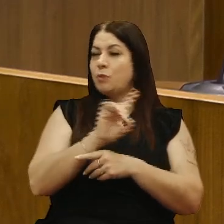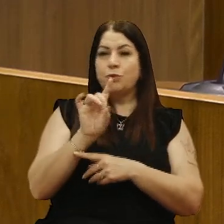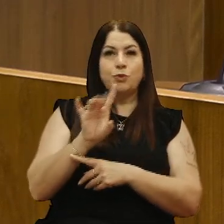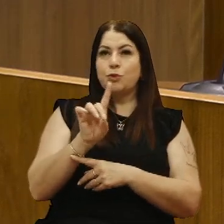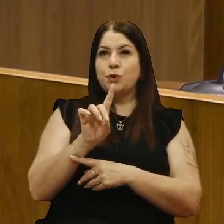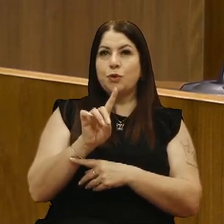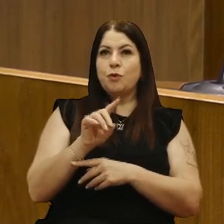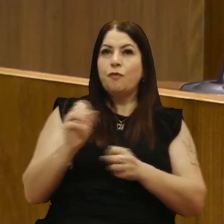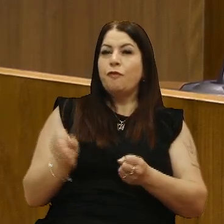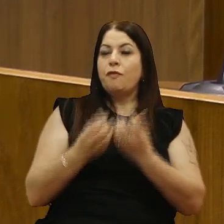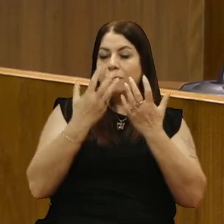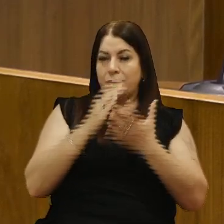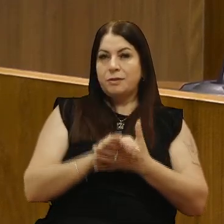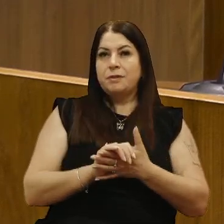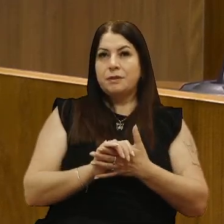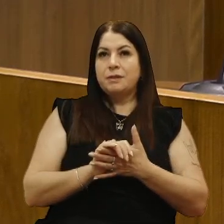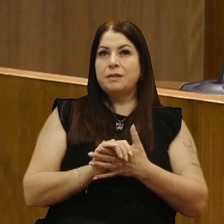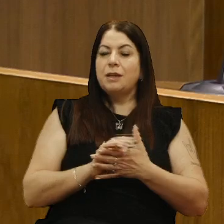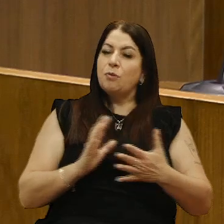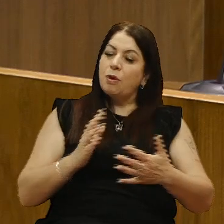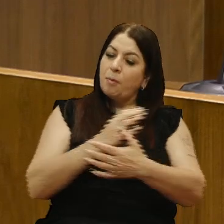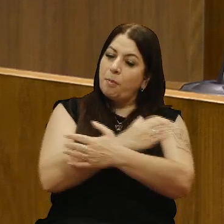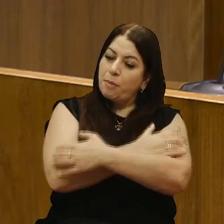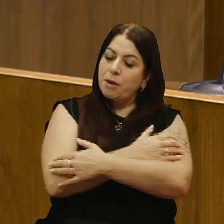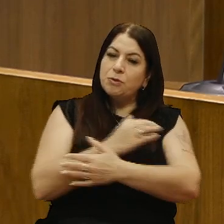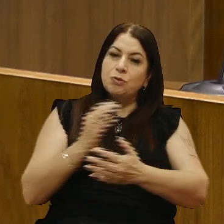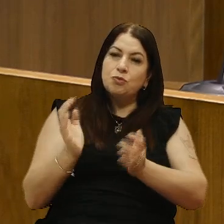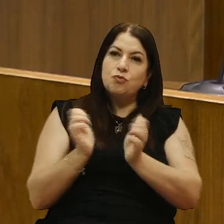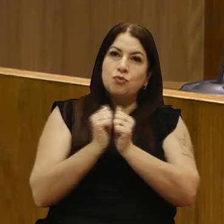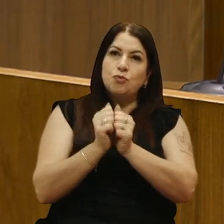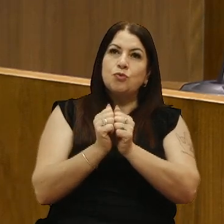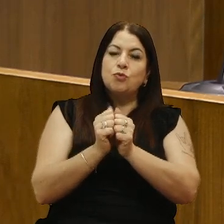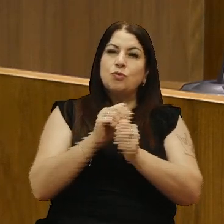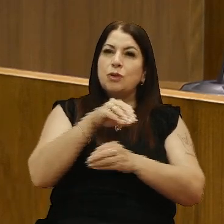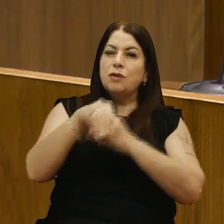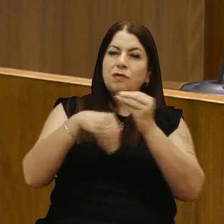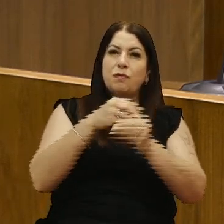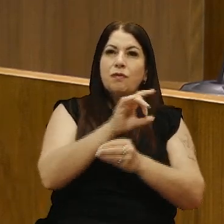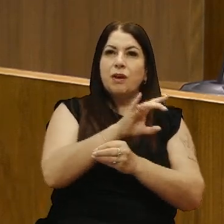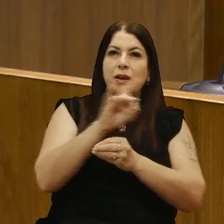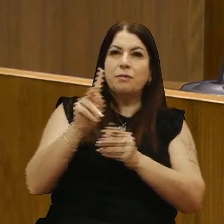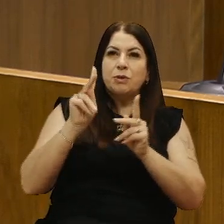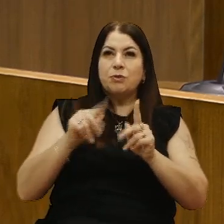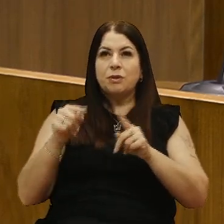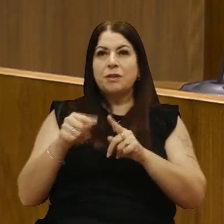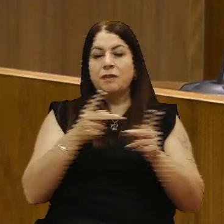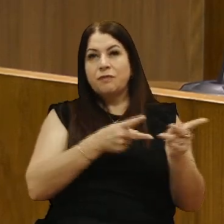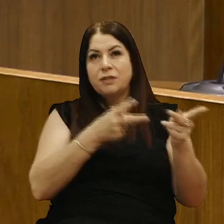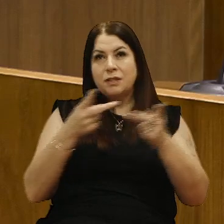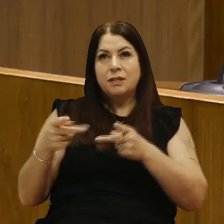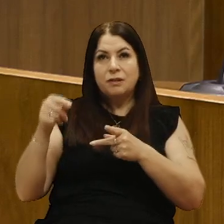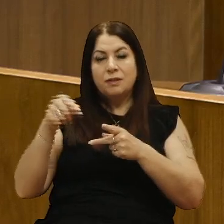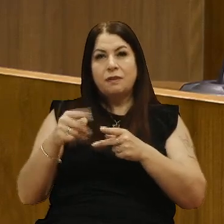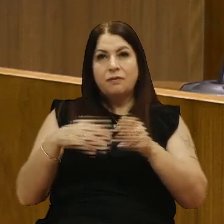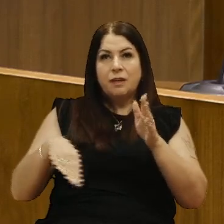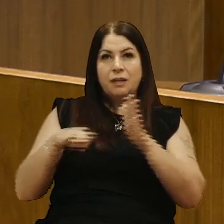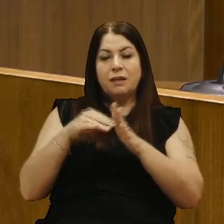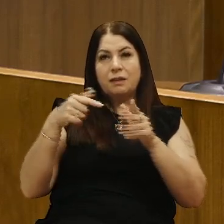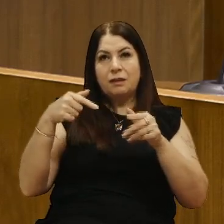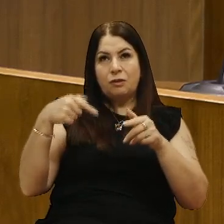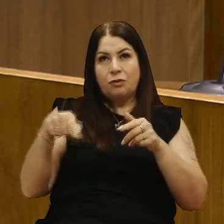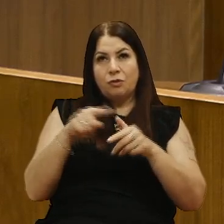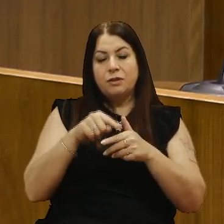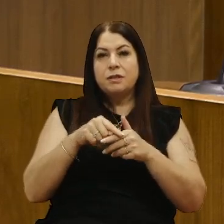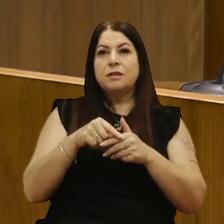uma festividade, é um abraço coletivo que envolve cada morador e cada visitante que vem até nós.